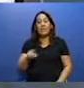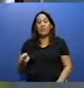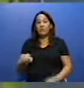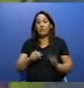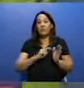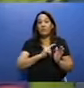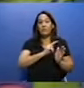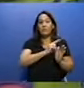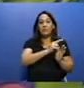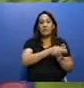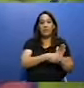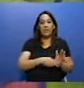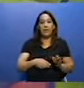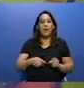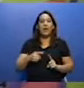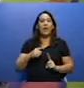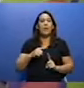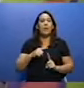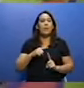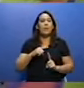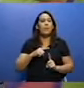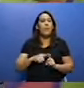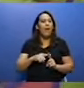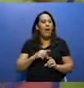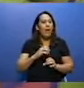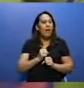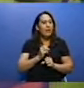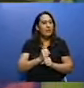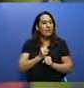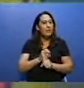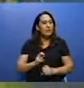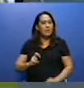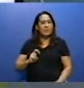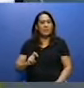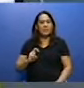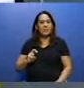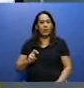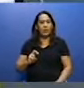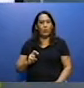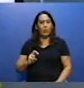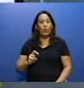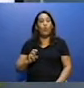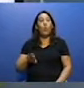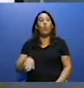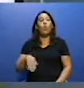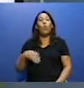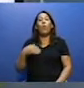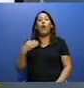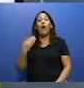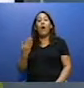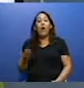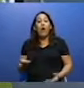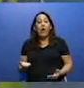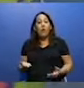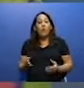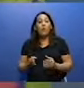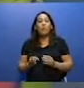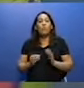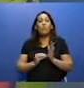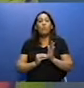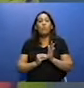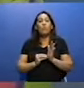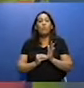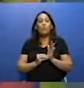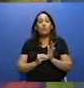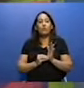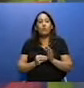você desenhar mais cinco elementos nessa sequência, qual será o último? Registre